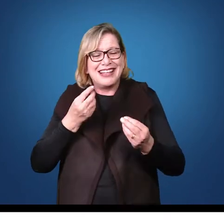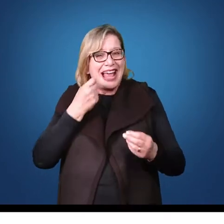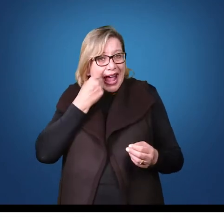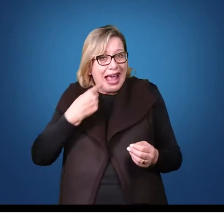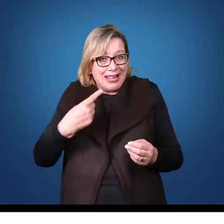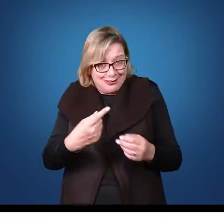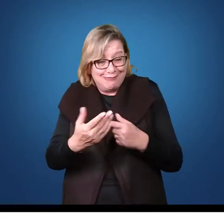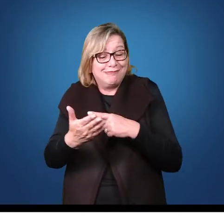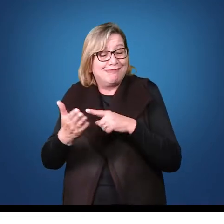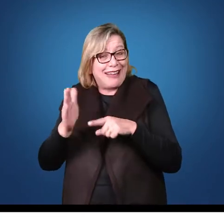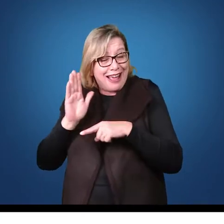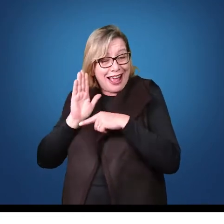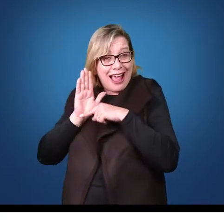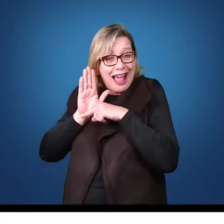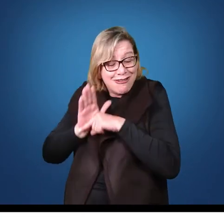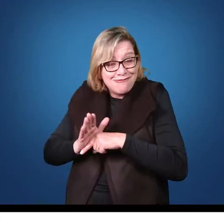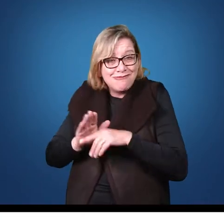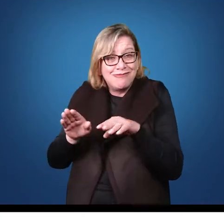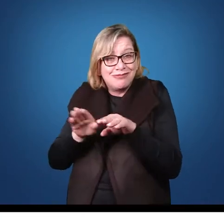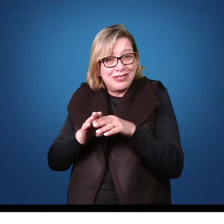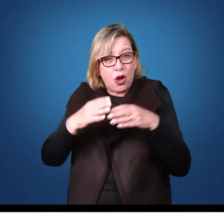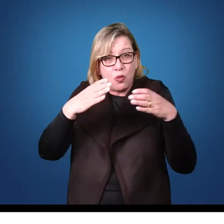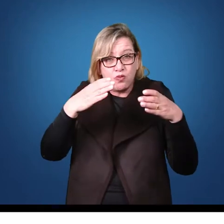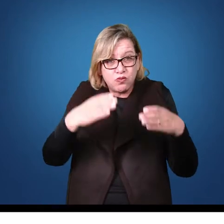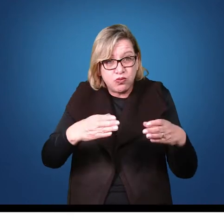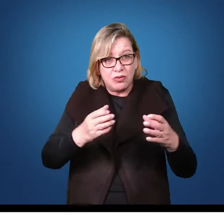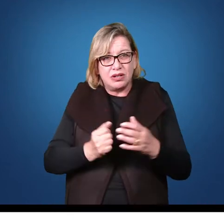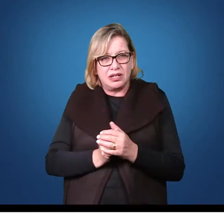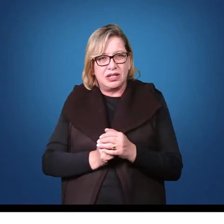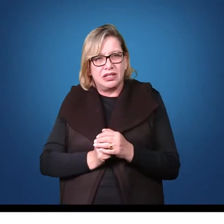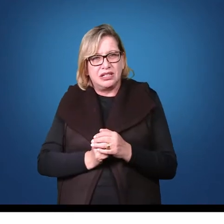vamos lá ajudar. Vai lá,